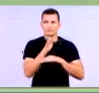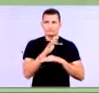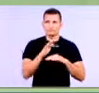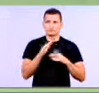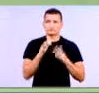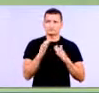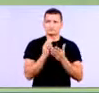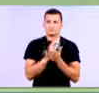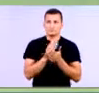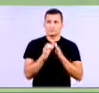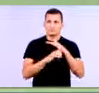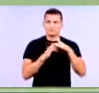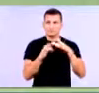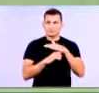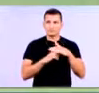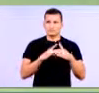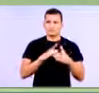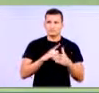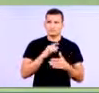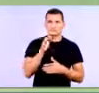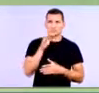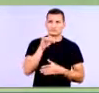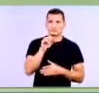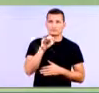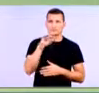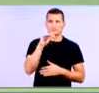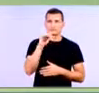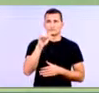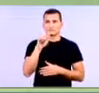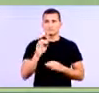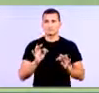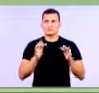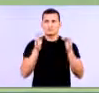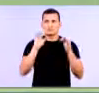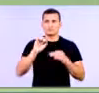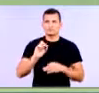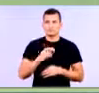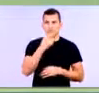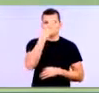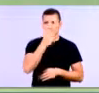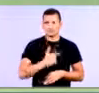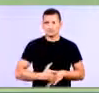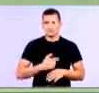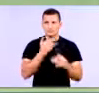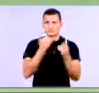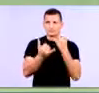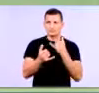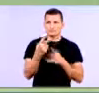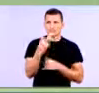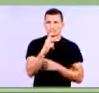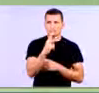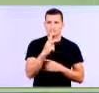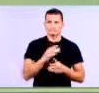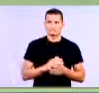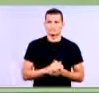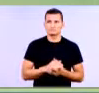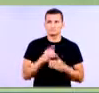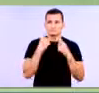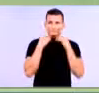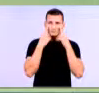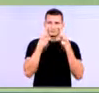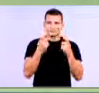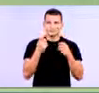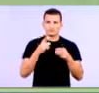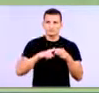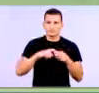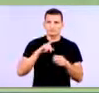mantêm características físicas, tecnológicas ou humanas semelhantes às suas. É bem interessante esse